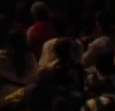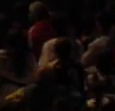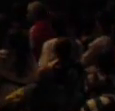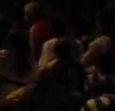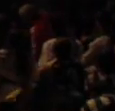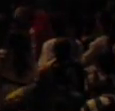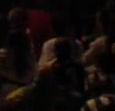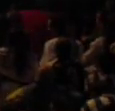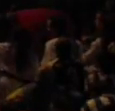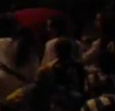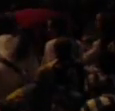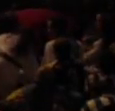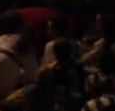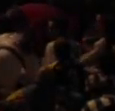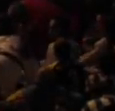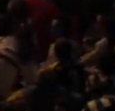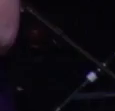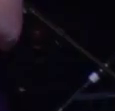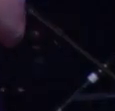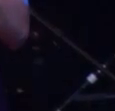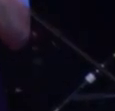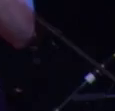Bem-vindos a todos, Ana.